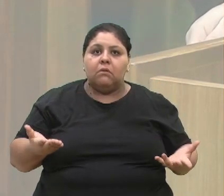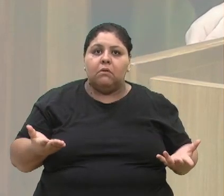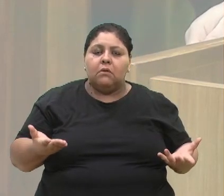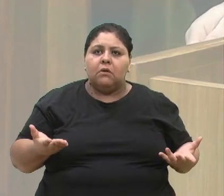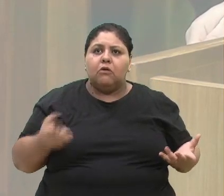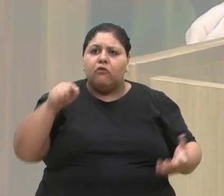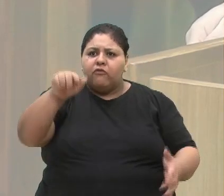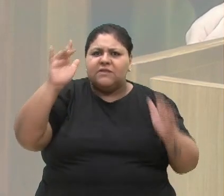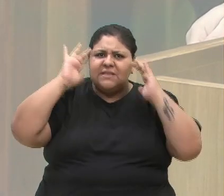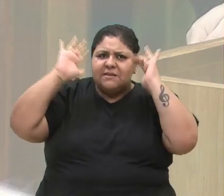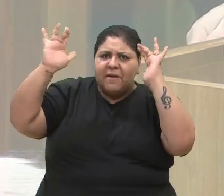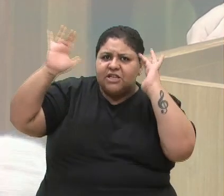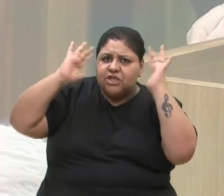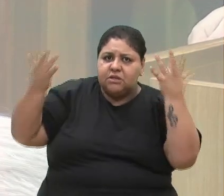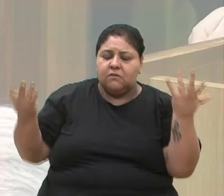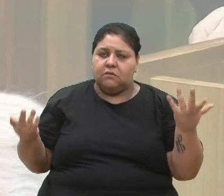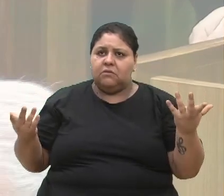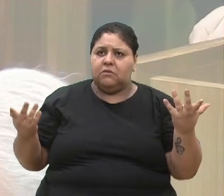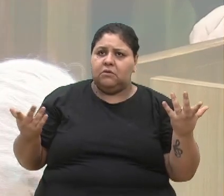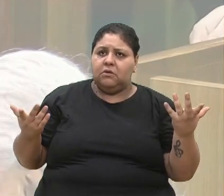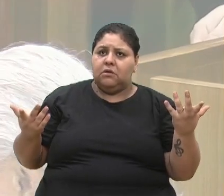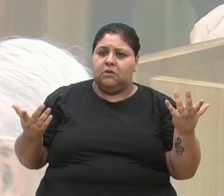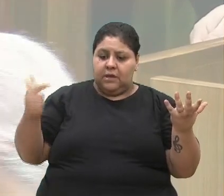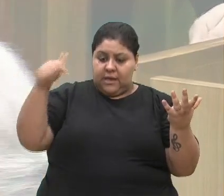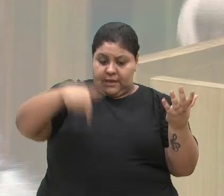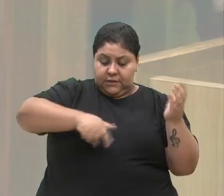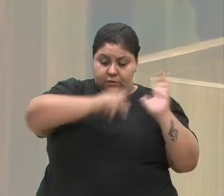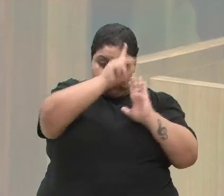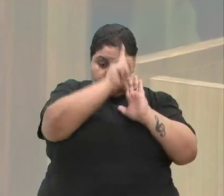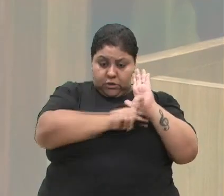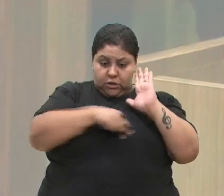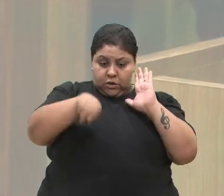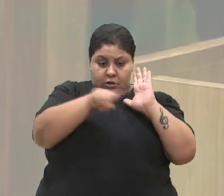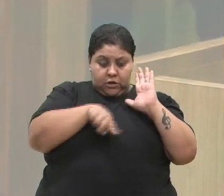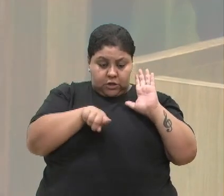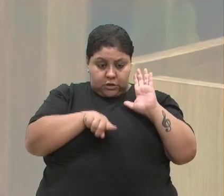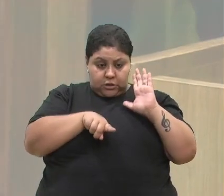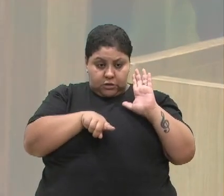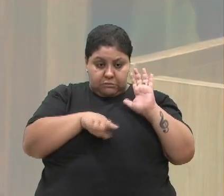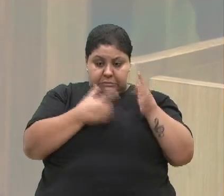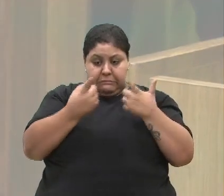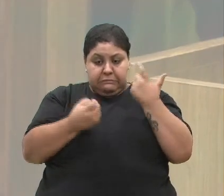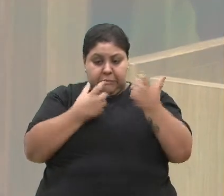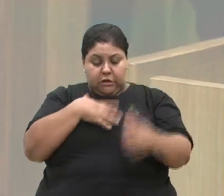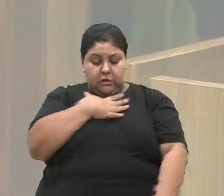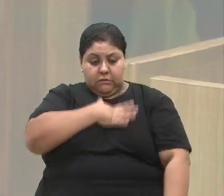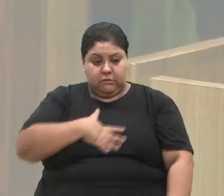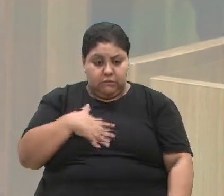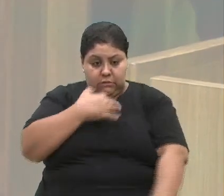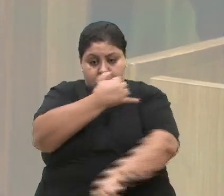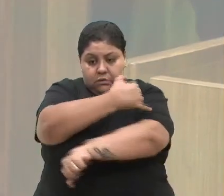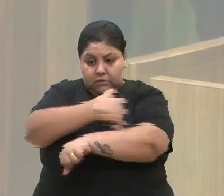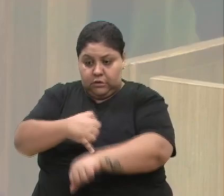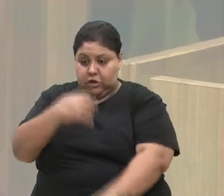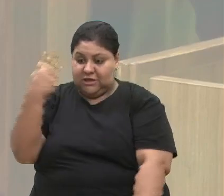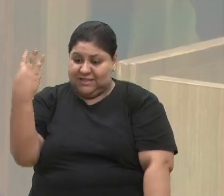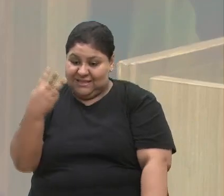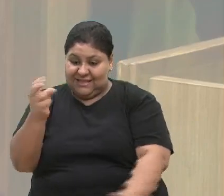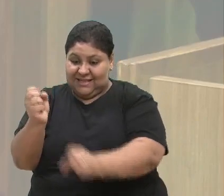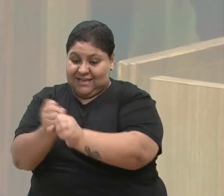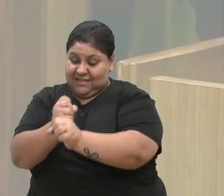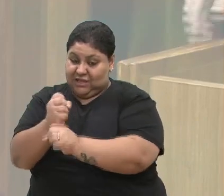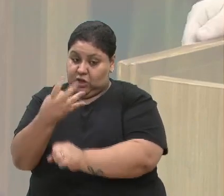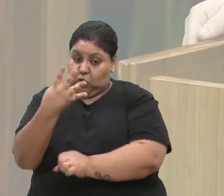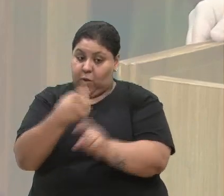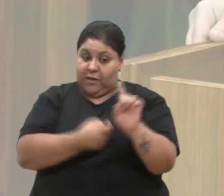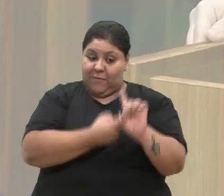Vocês imaginam este projeto que a gente está tentando, de alguma forma, que ele passe por 3 anos e 4 meses